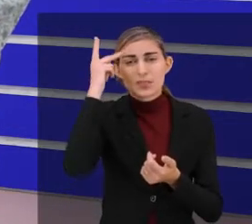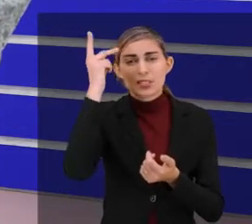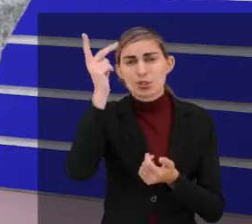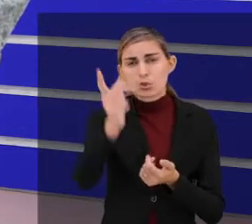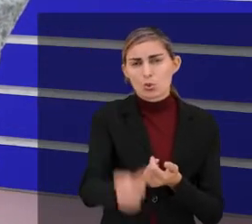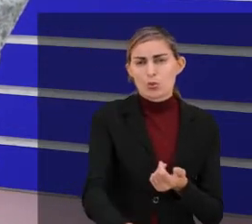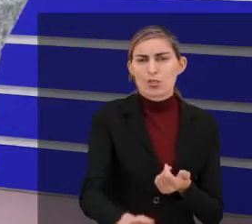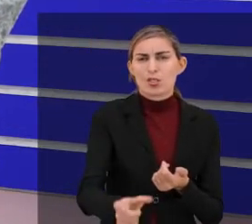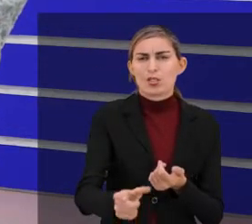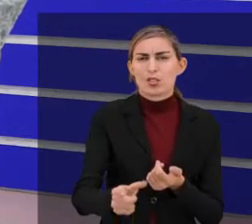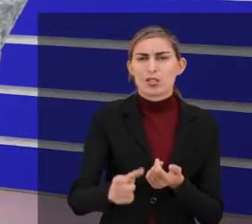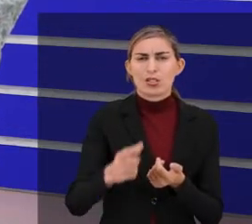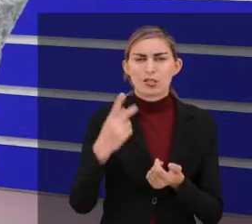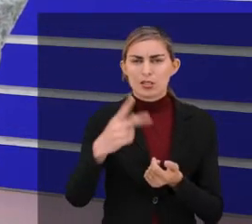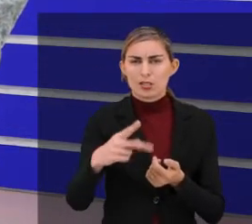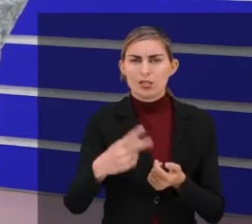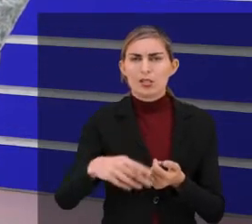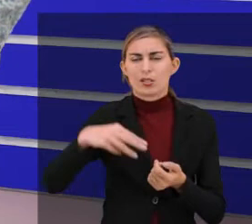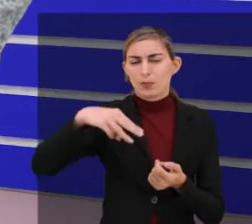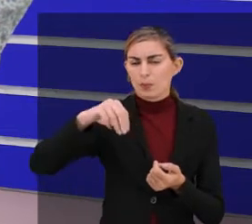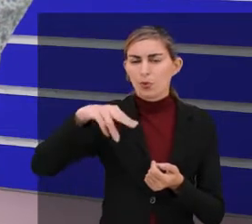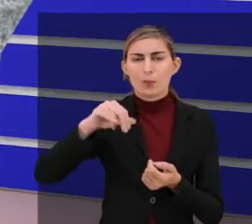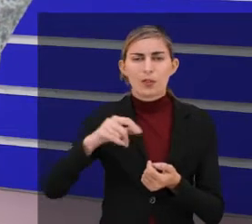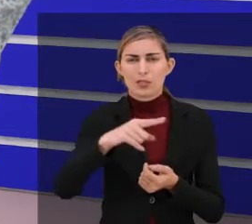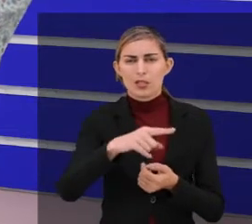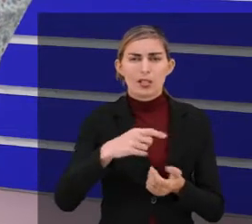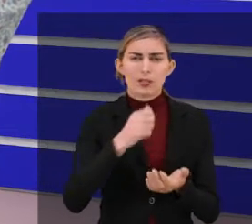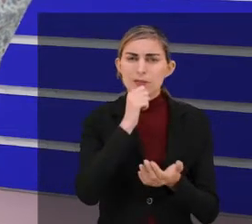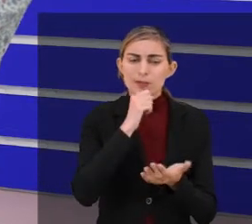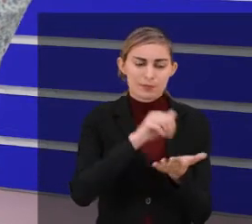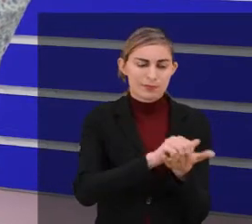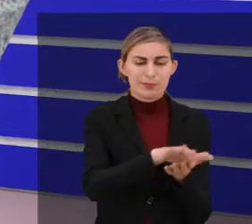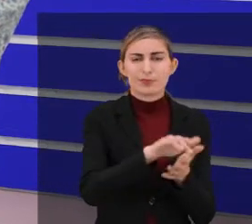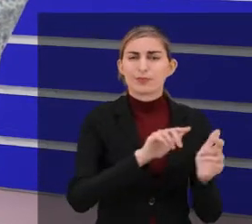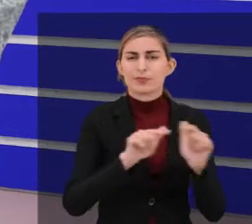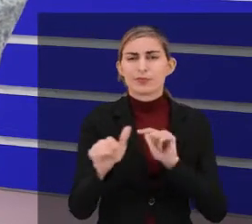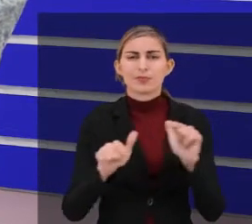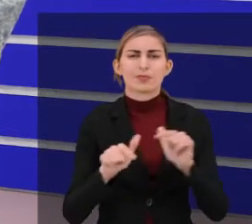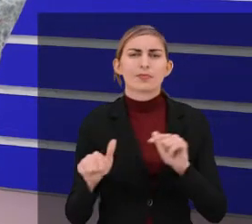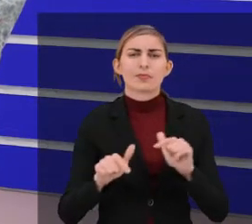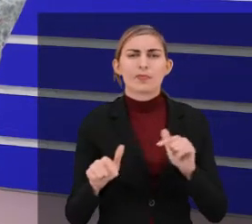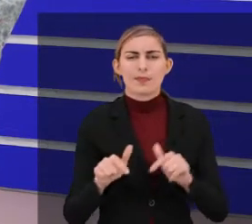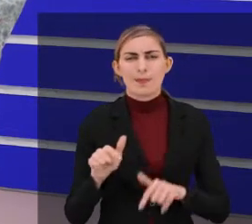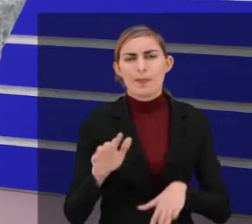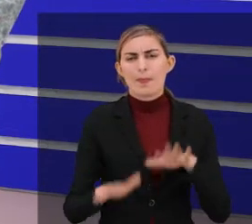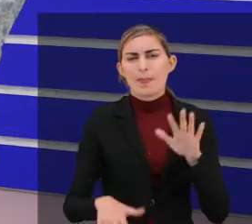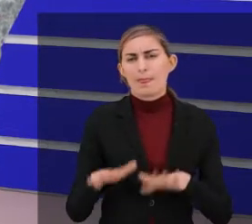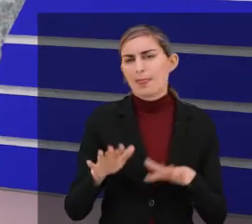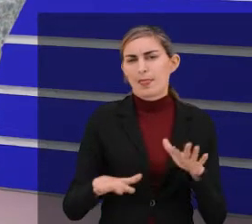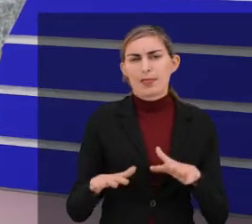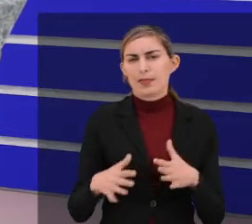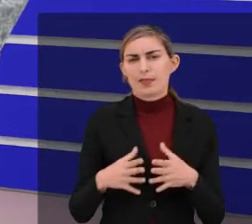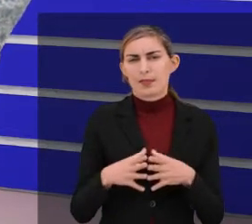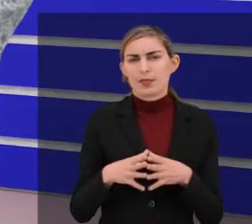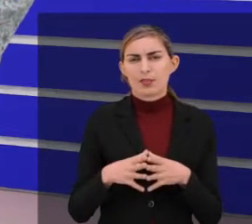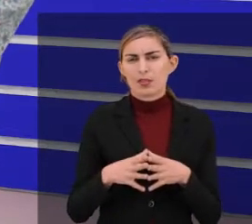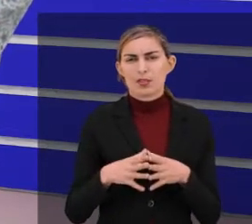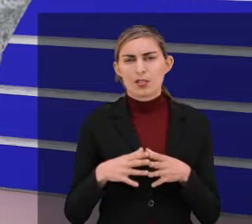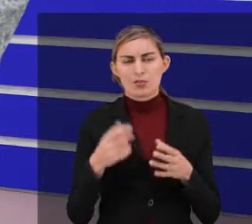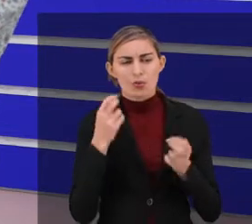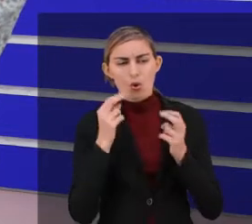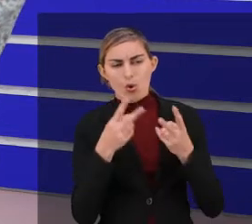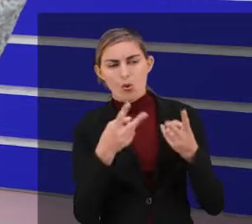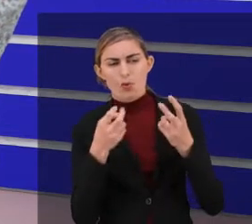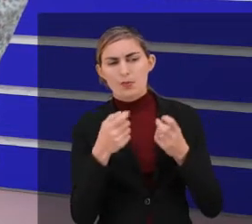uma pessoa que naquele momento ela está desempregada. Né? E muitas vezes a gente não observa